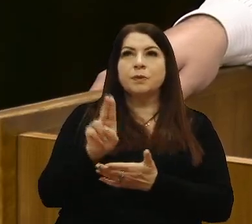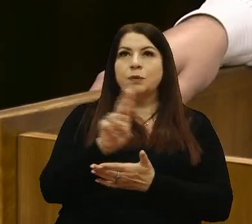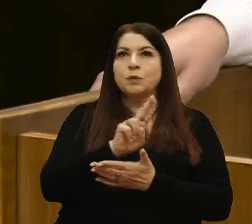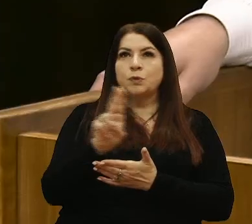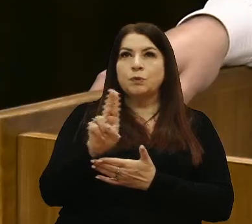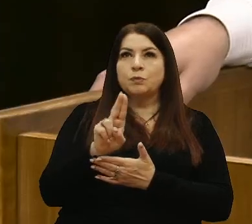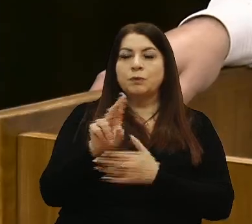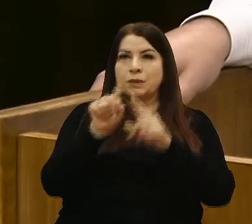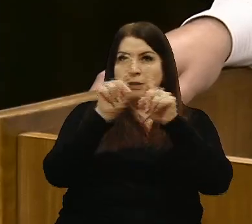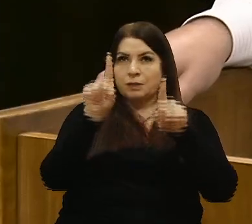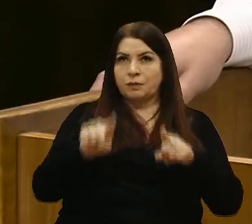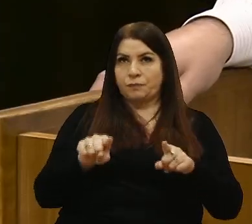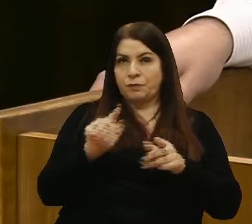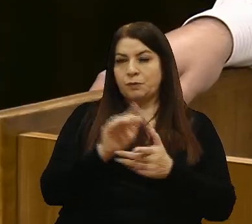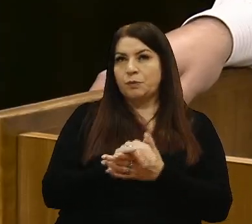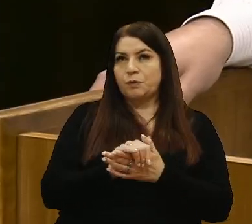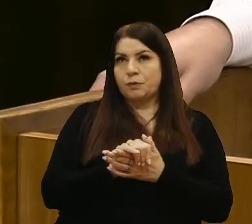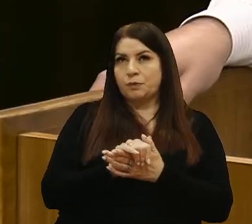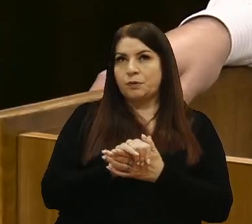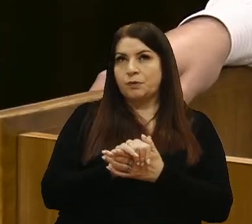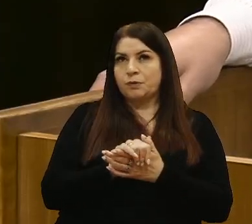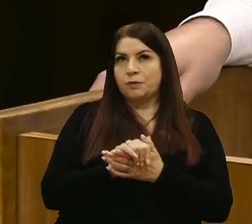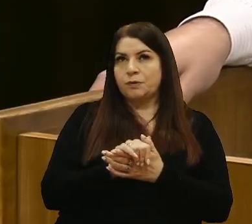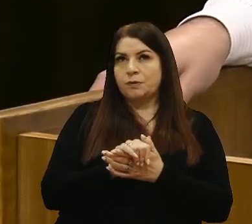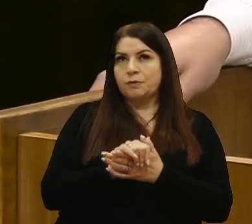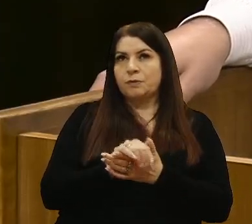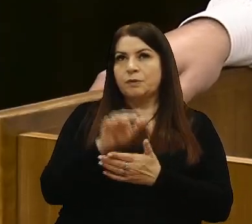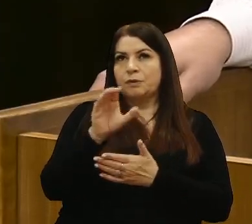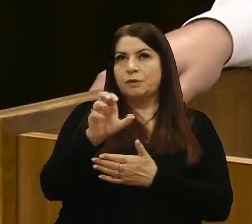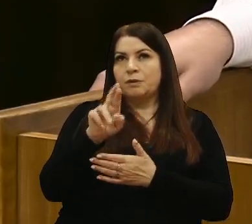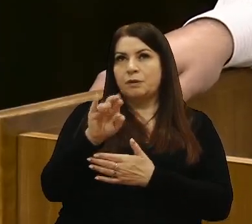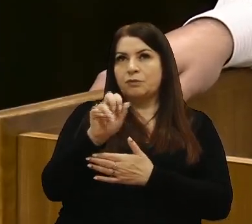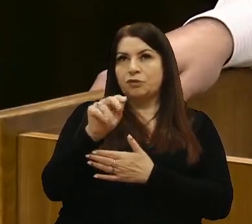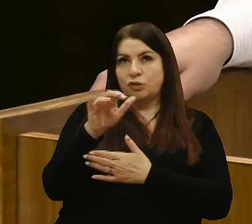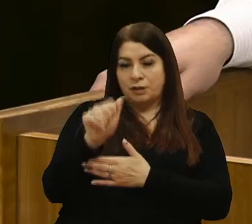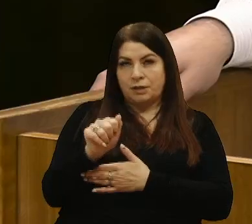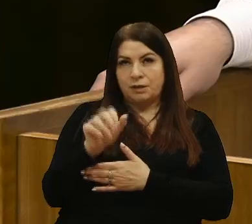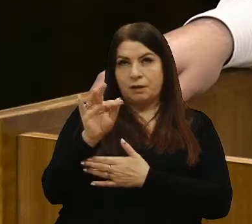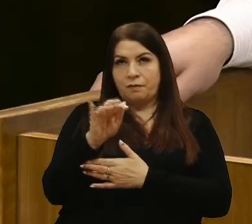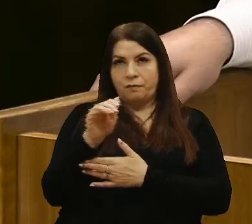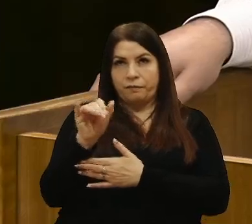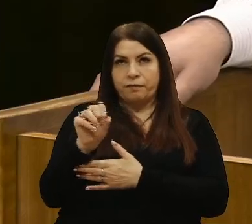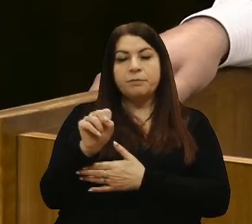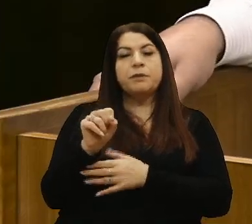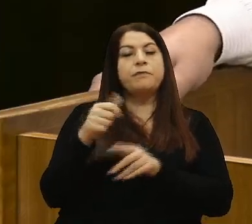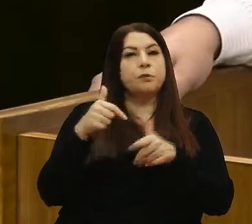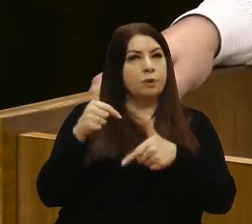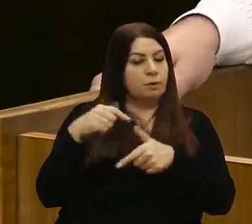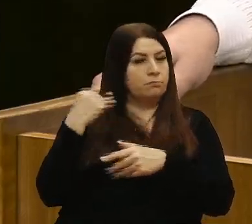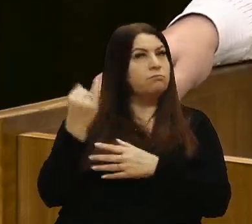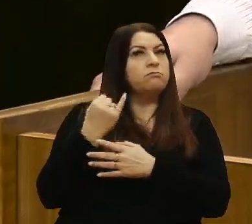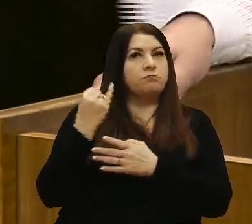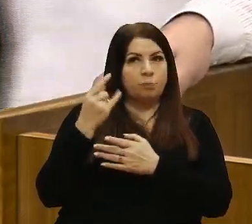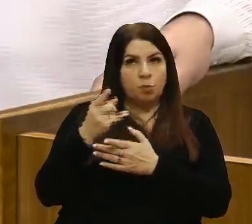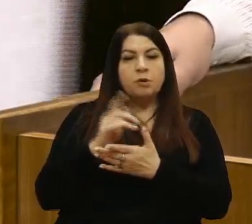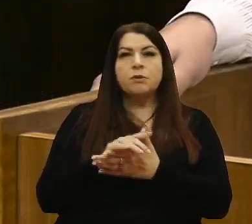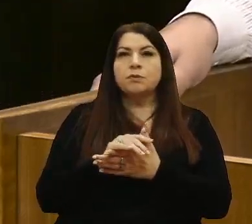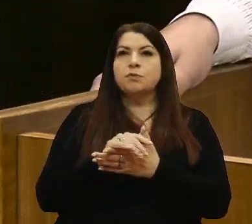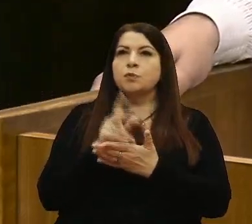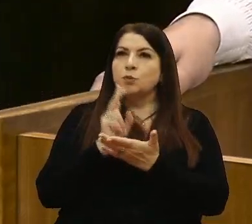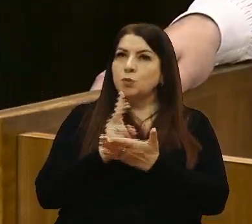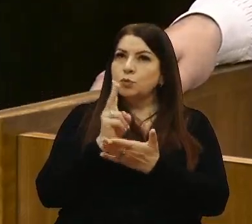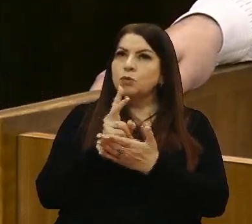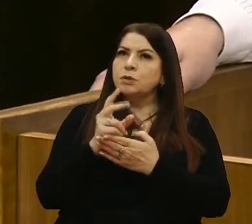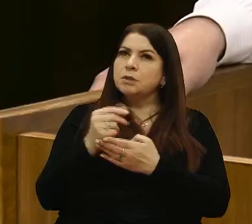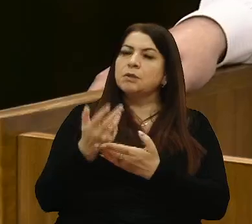da servidora Cristina Fabian, que faz um trabalho muito importante e que se manteve